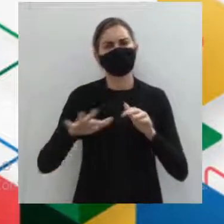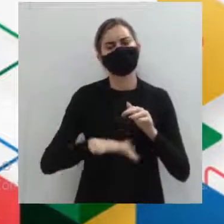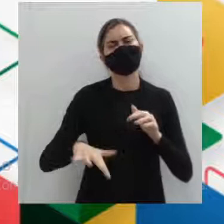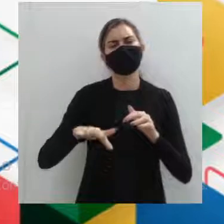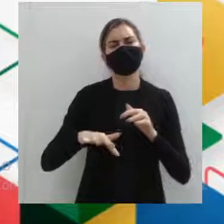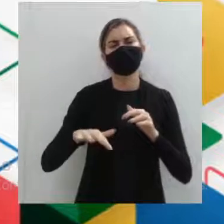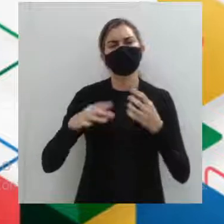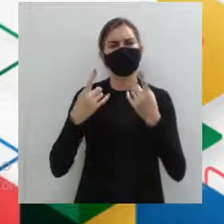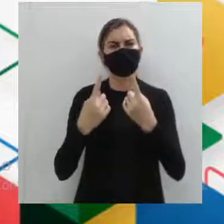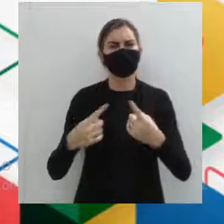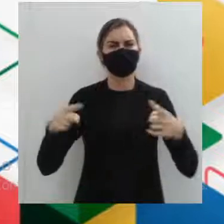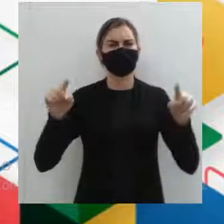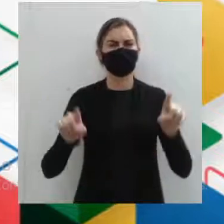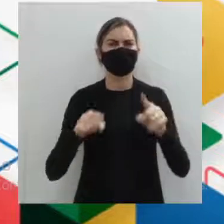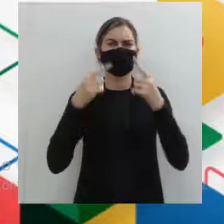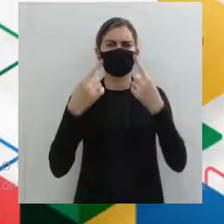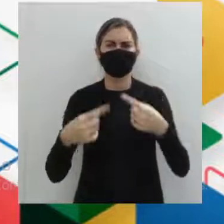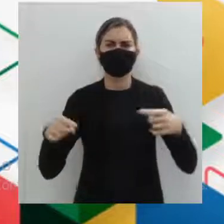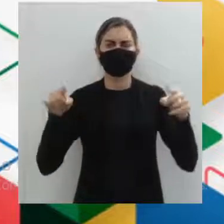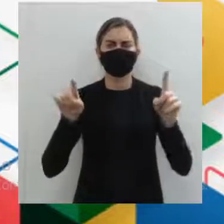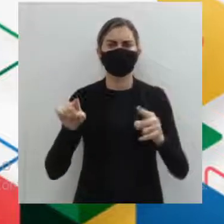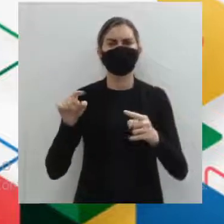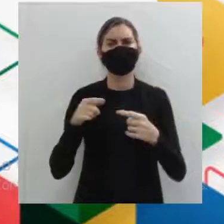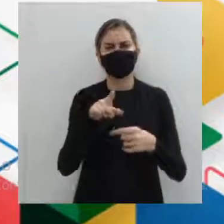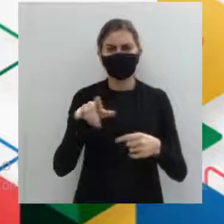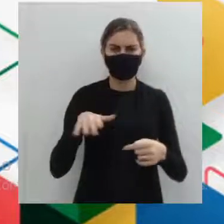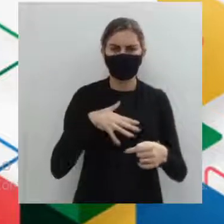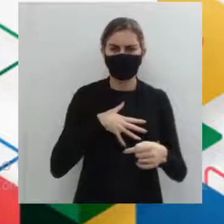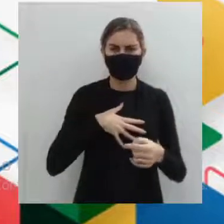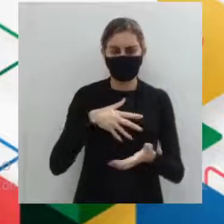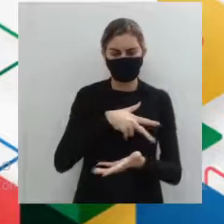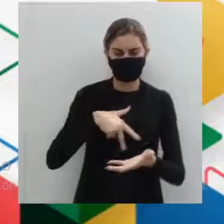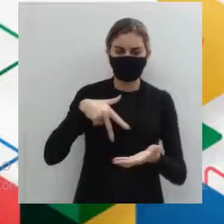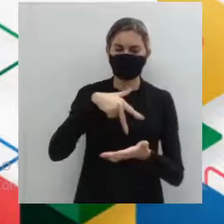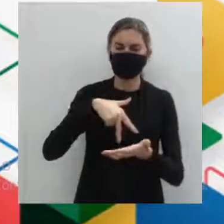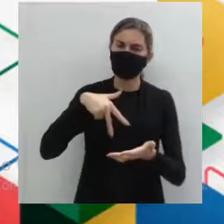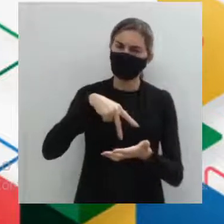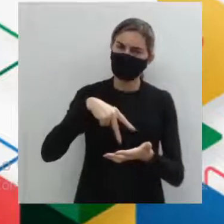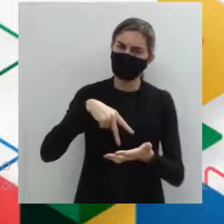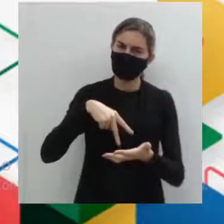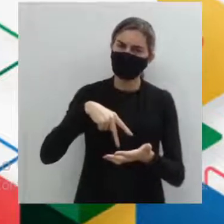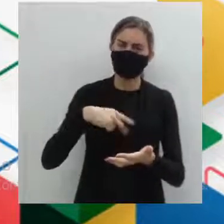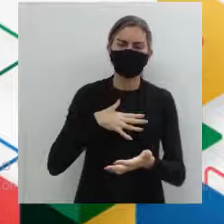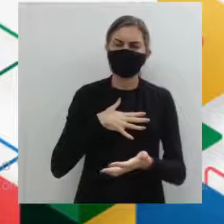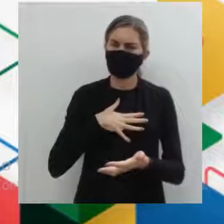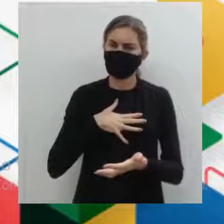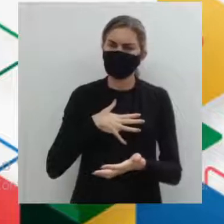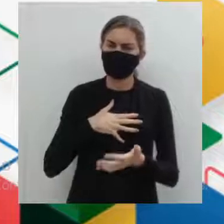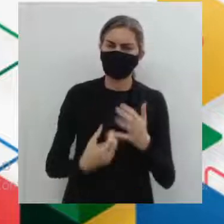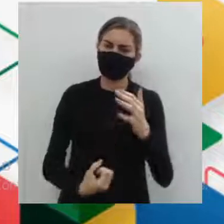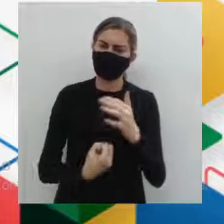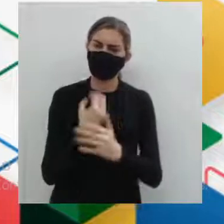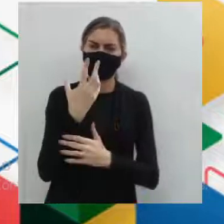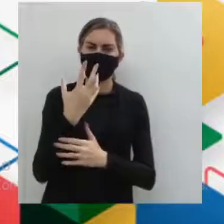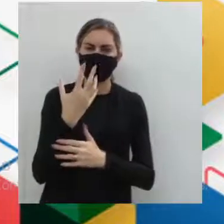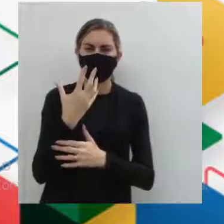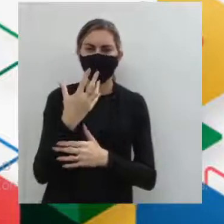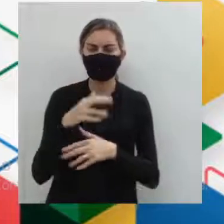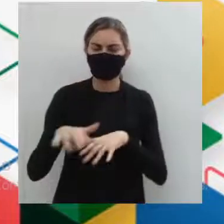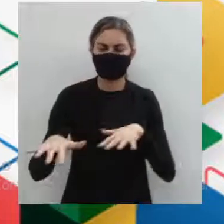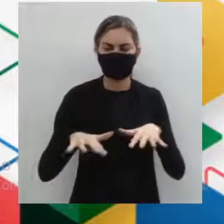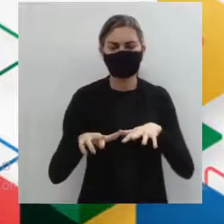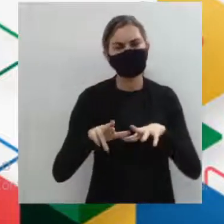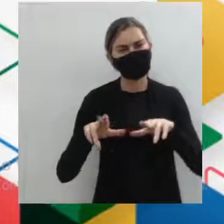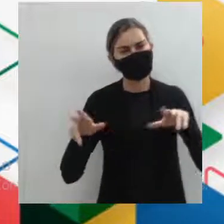de música, né? E aí, você gosta de dançar? Né? Você gosta de criar ritmos?